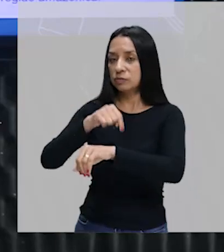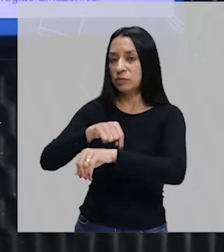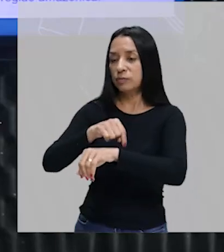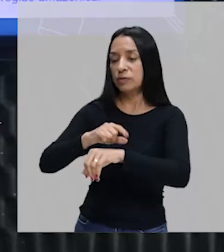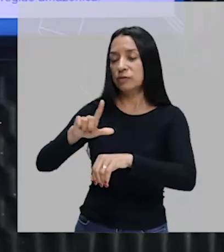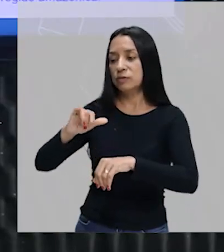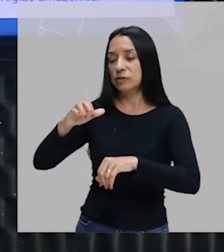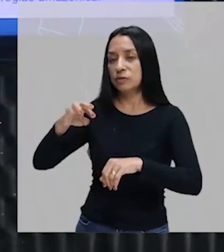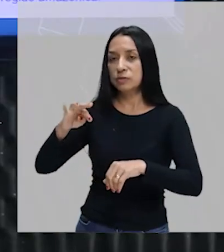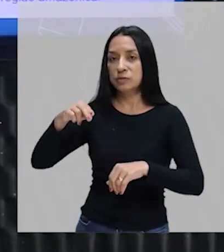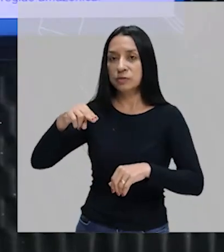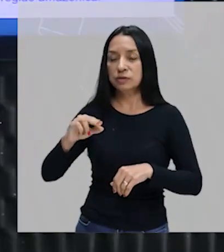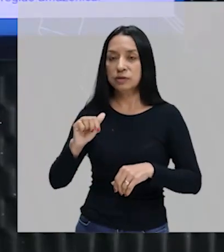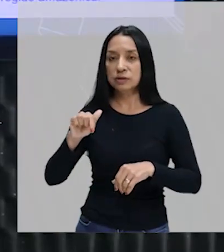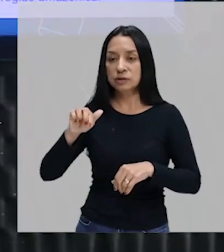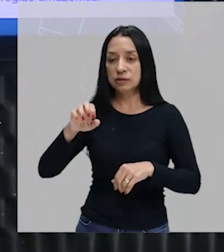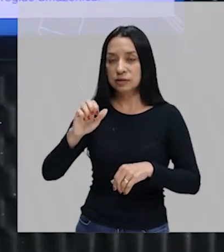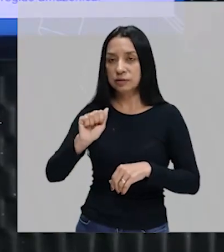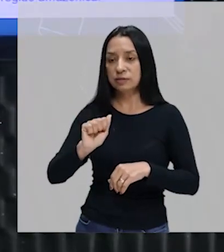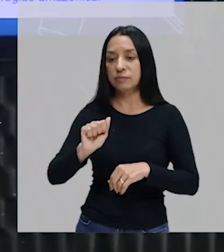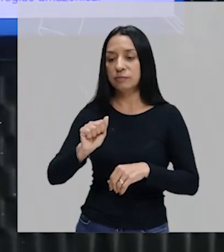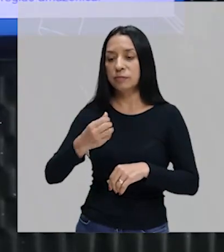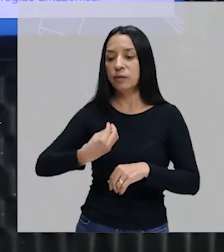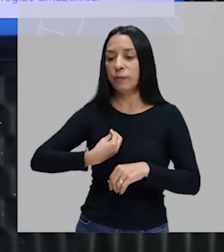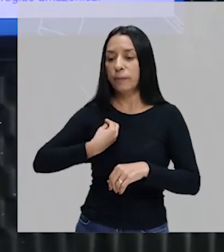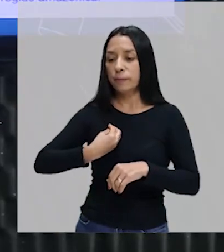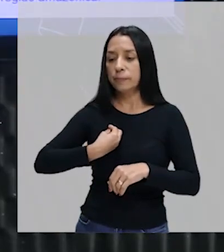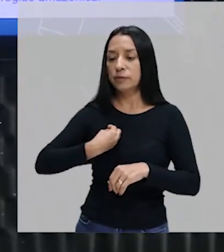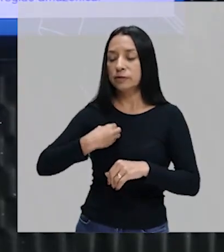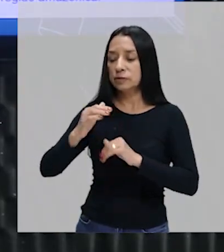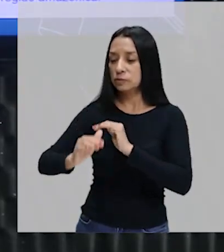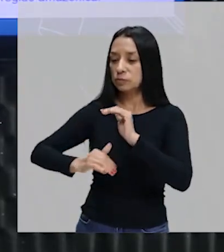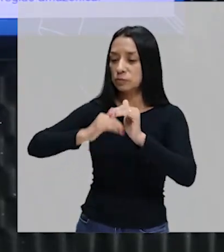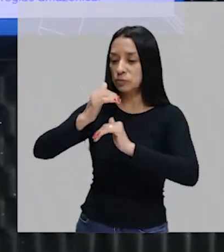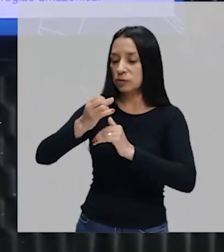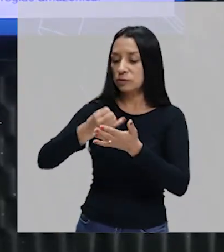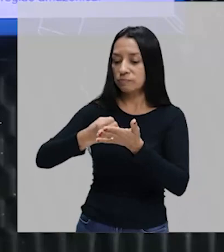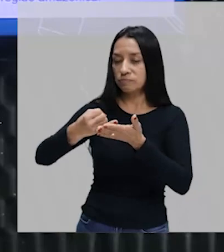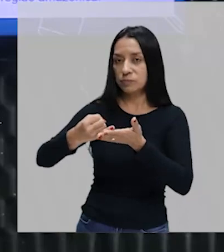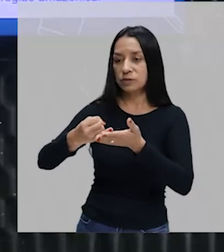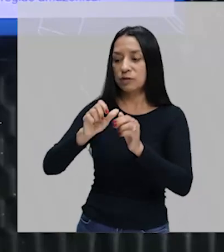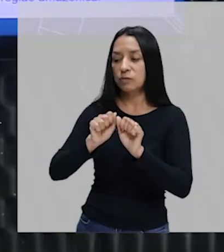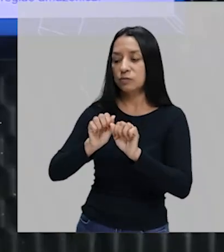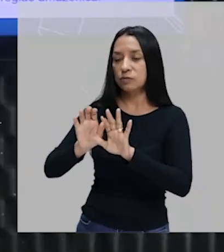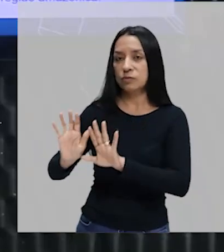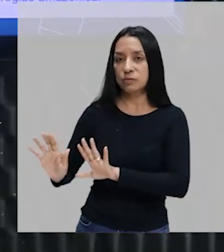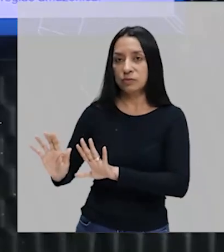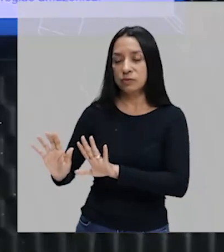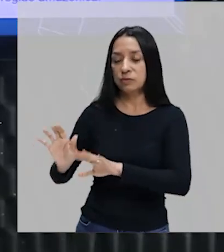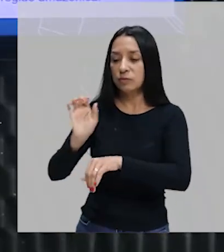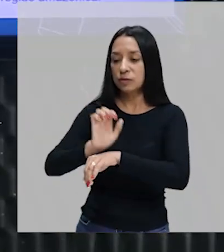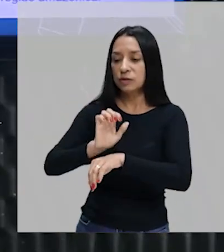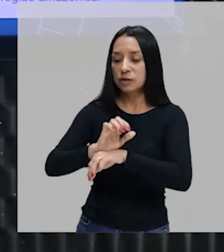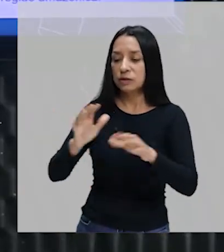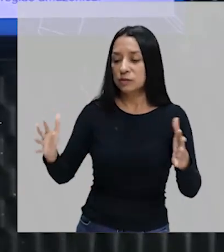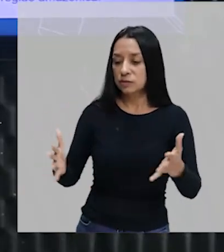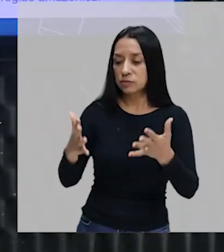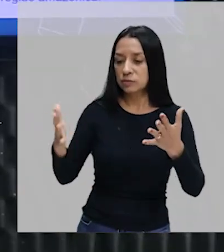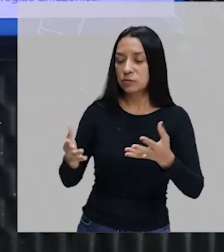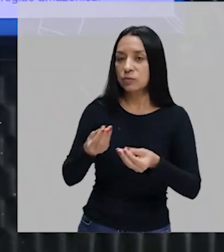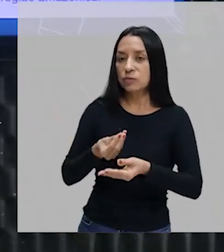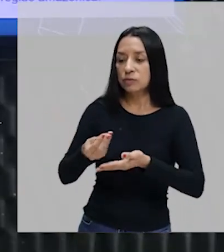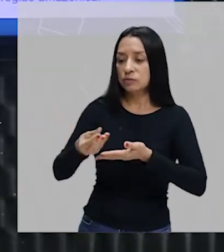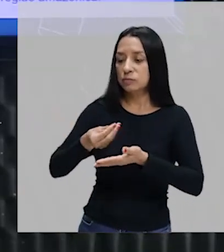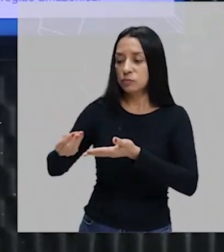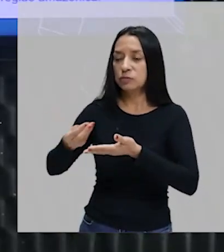nesse processo inicial de ocupação, onde o Estado estimulou a distribuição de terras, a distribuição de